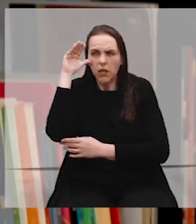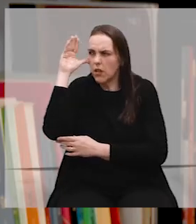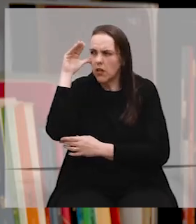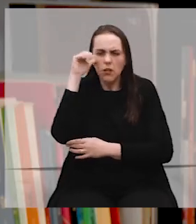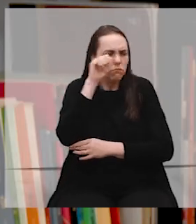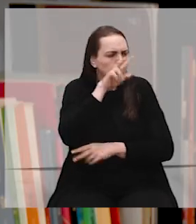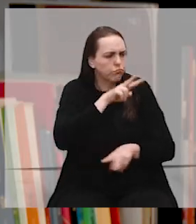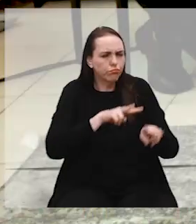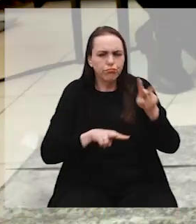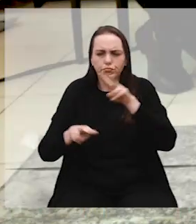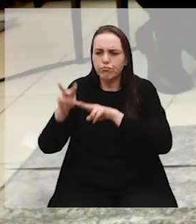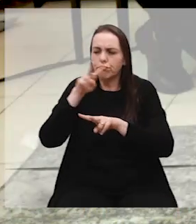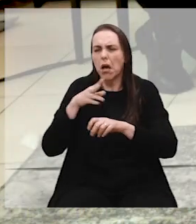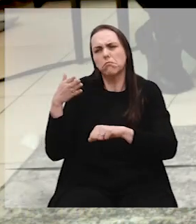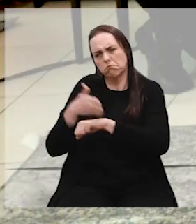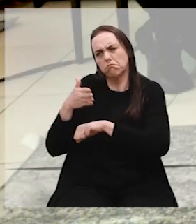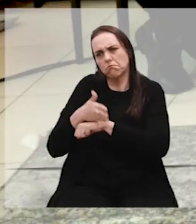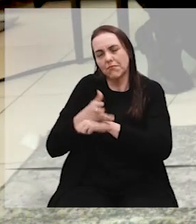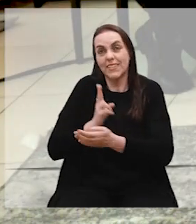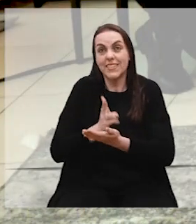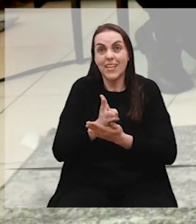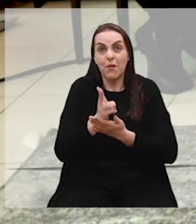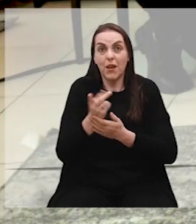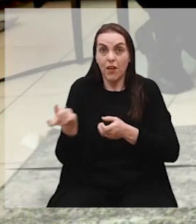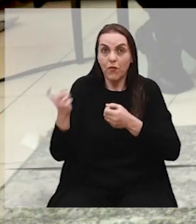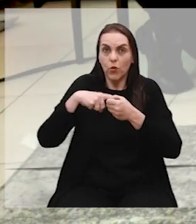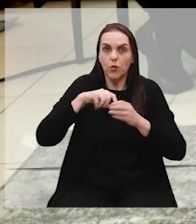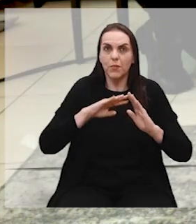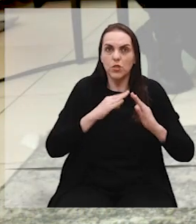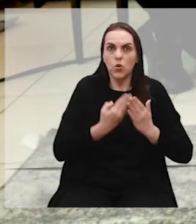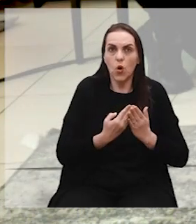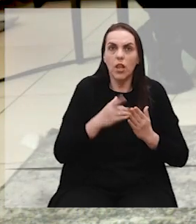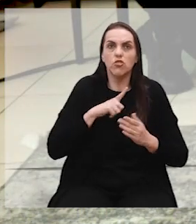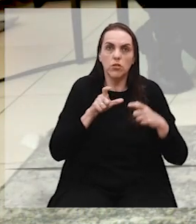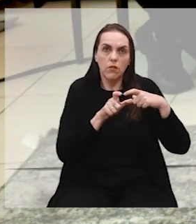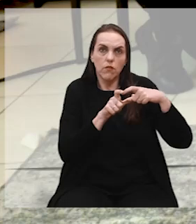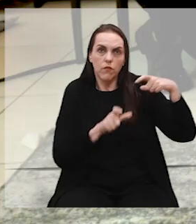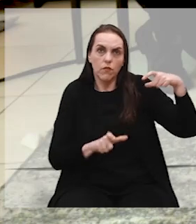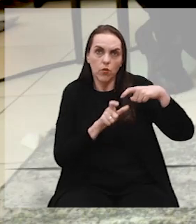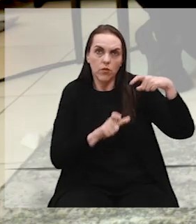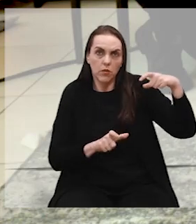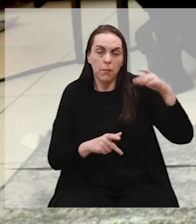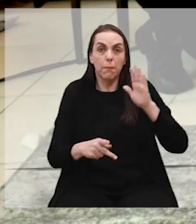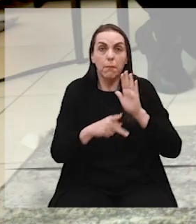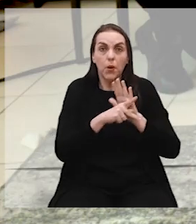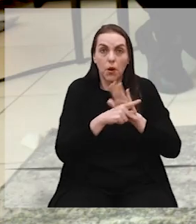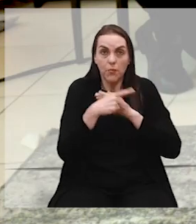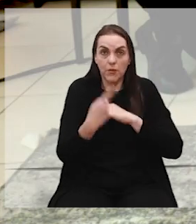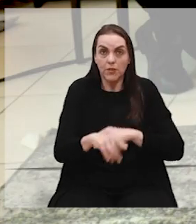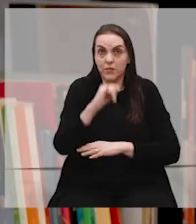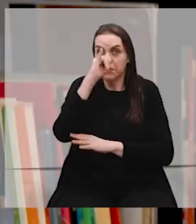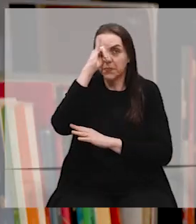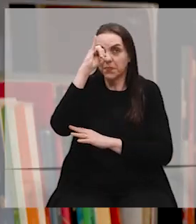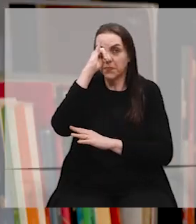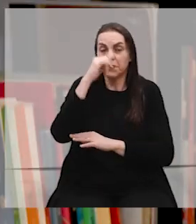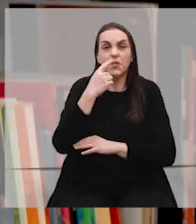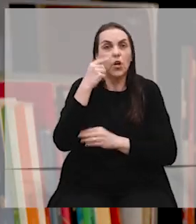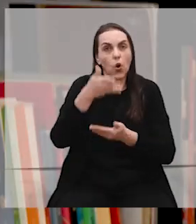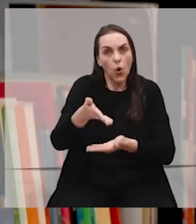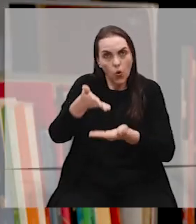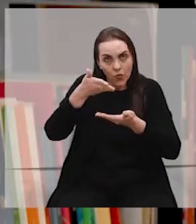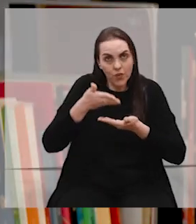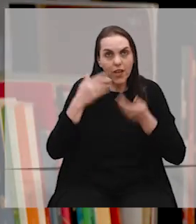o cenário, ela vem aqui bastante, e ela voltou para a escola dela e tinha um folder do Instituto de Leitura